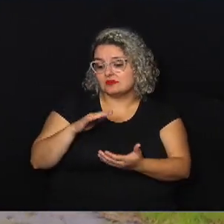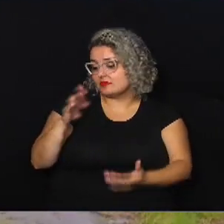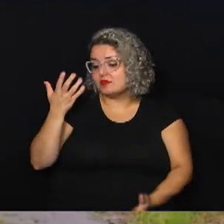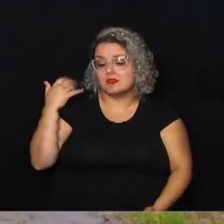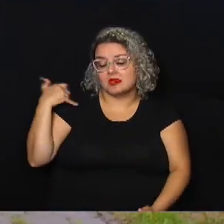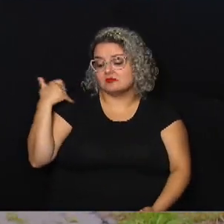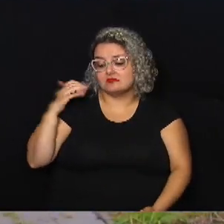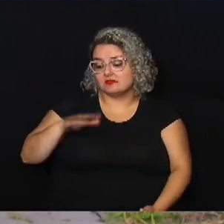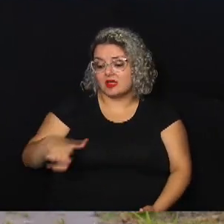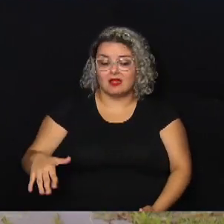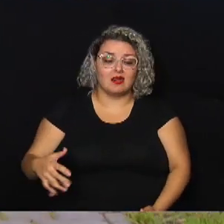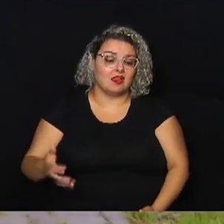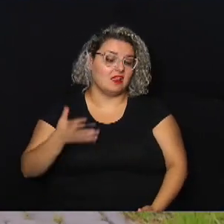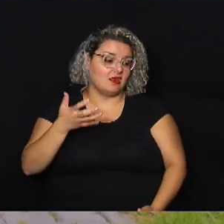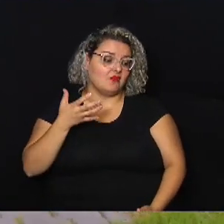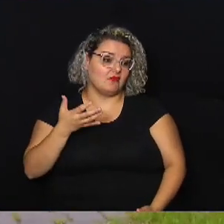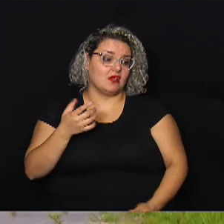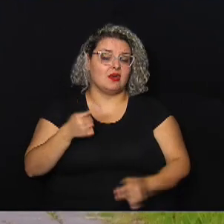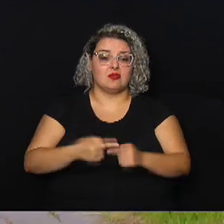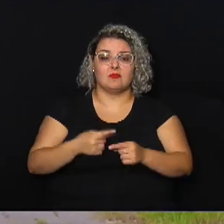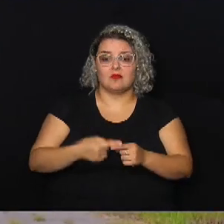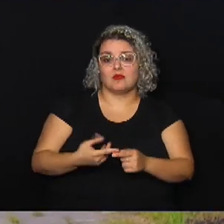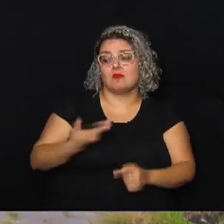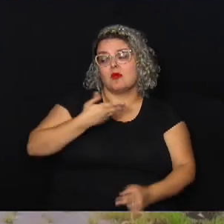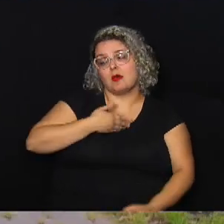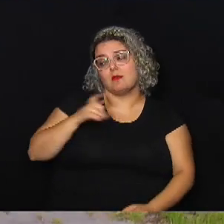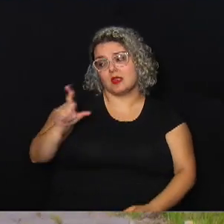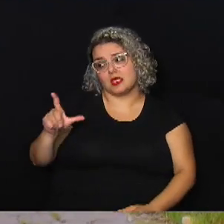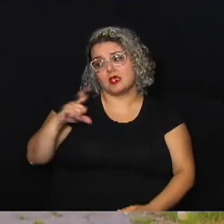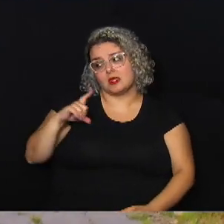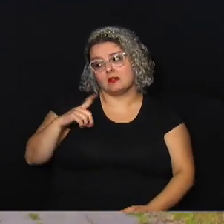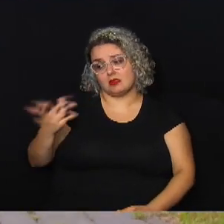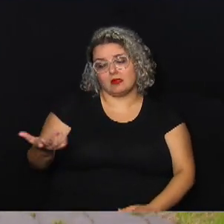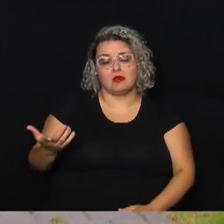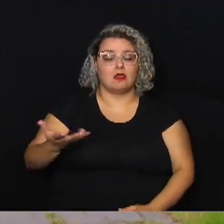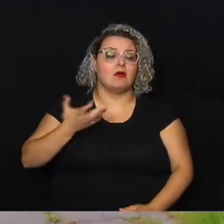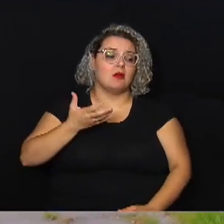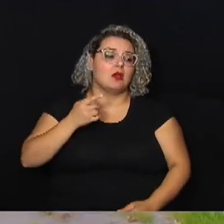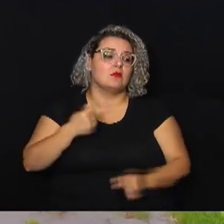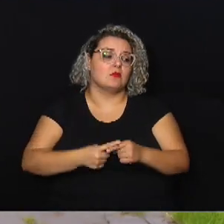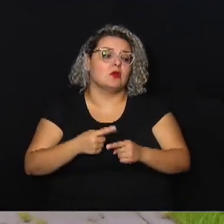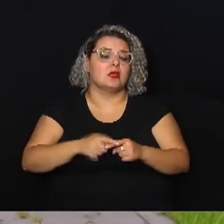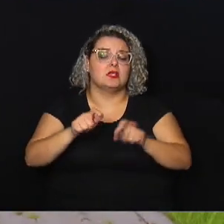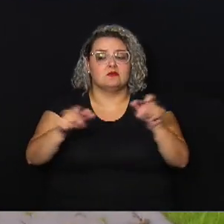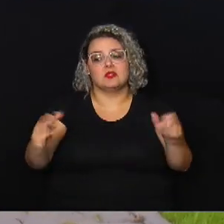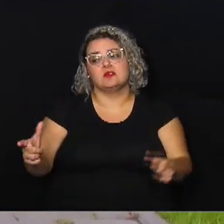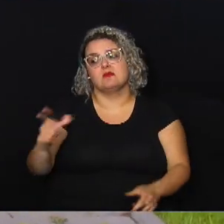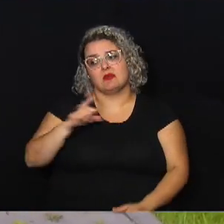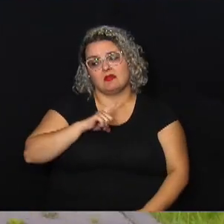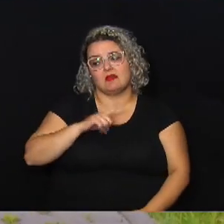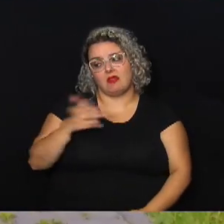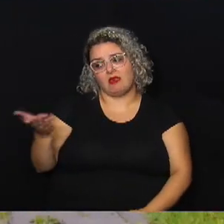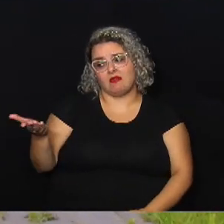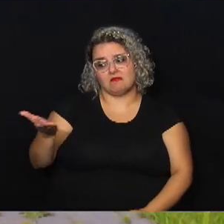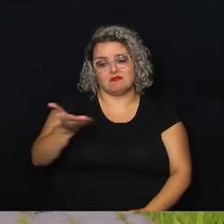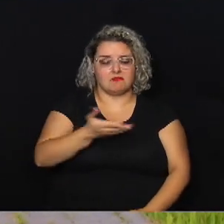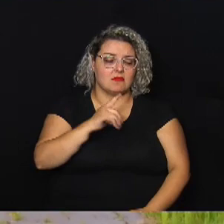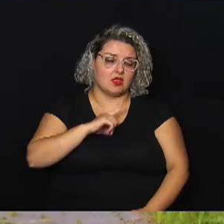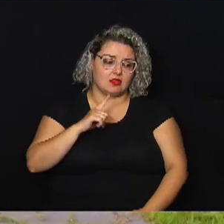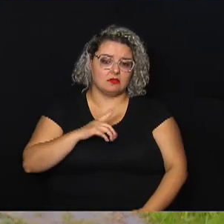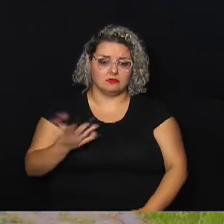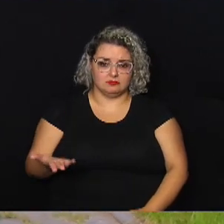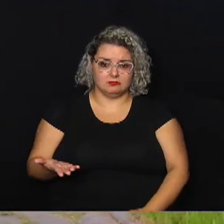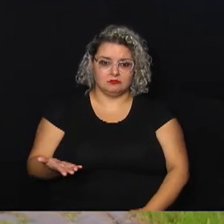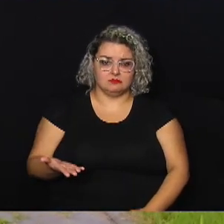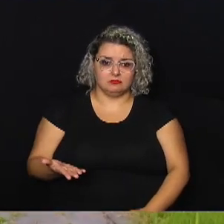porque meu coleguinha tem. Eu quero porque os outros têm. Então, isso que chama bem da moda. Ah, eu quero porque os outros estão